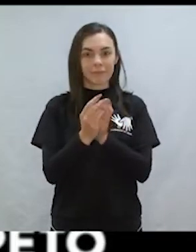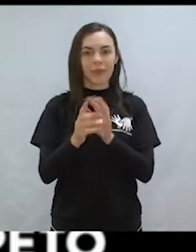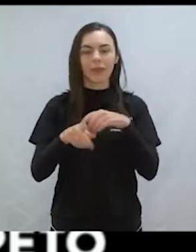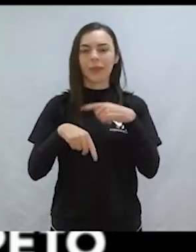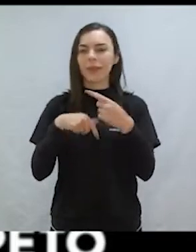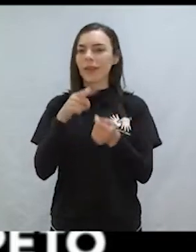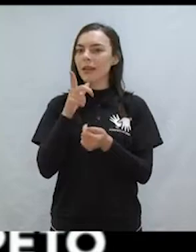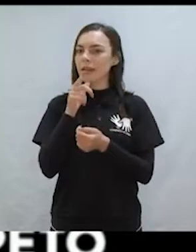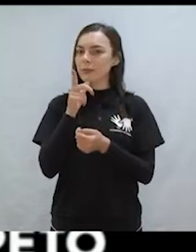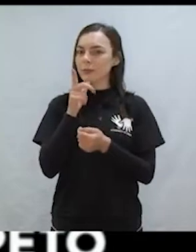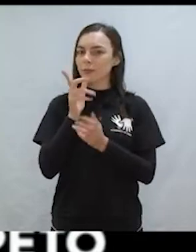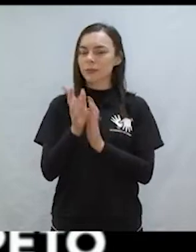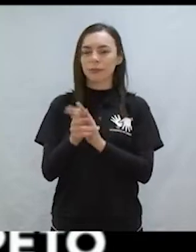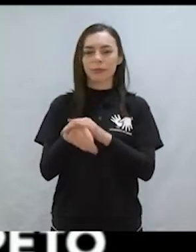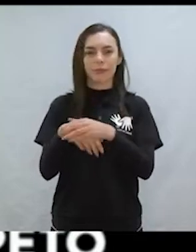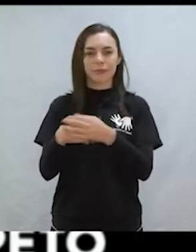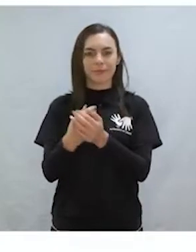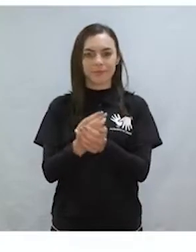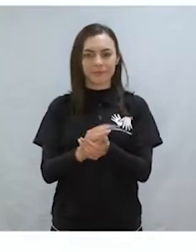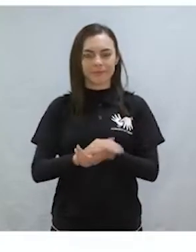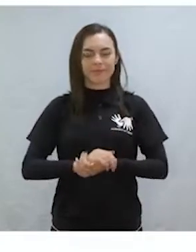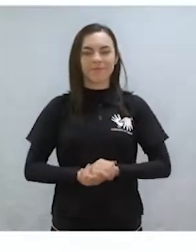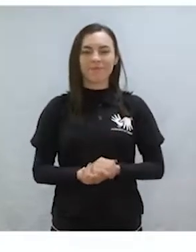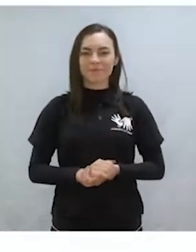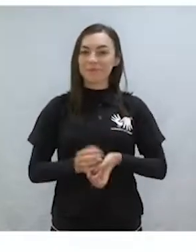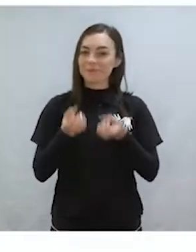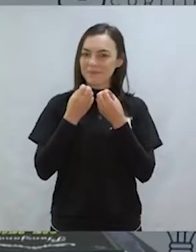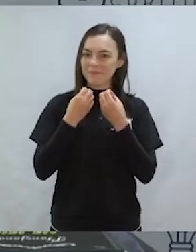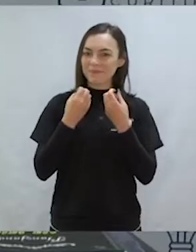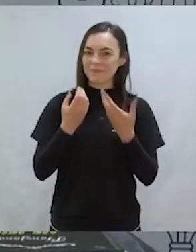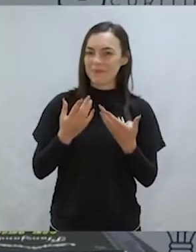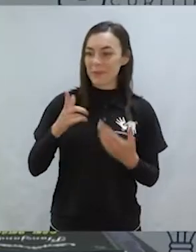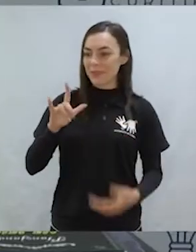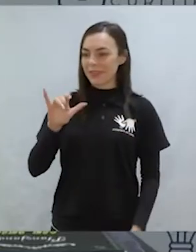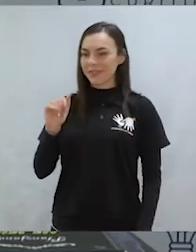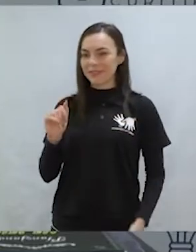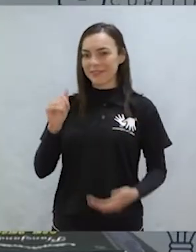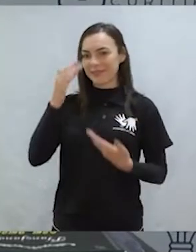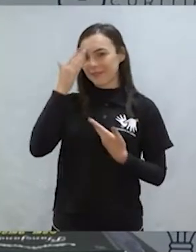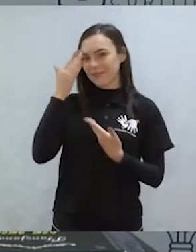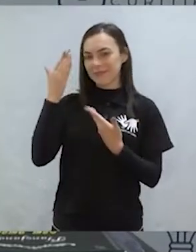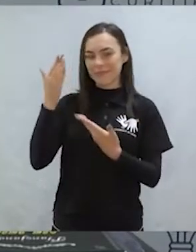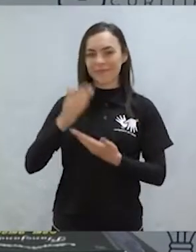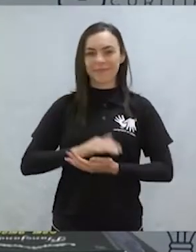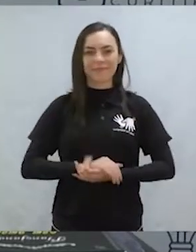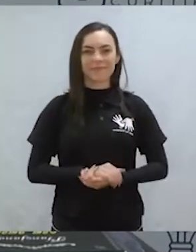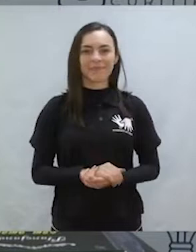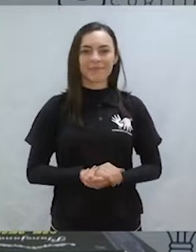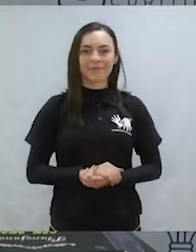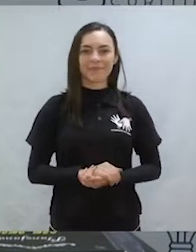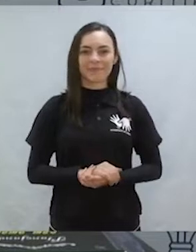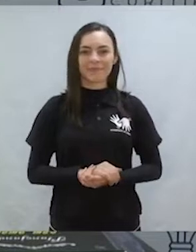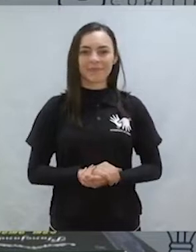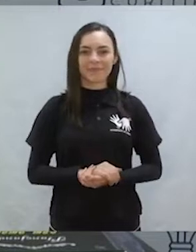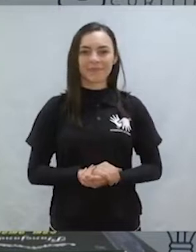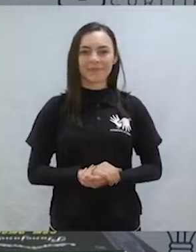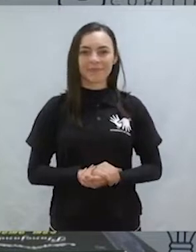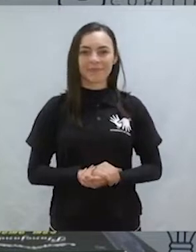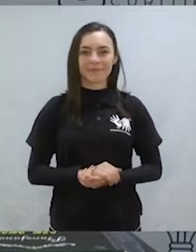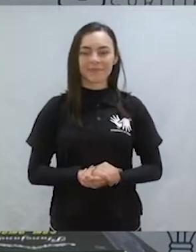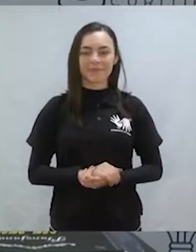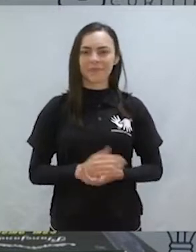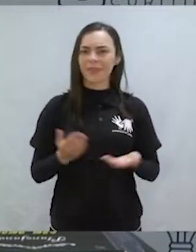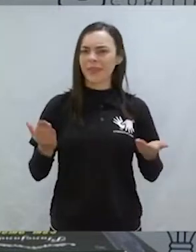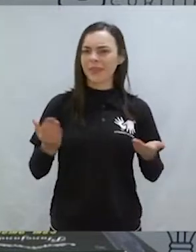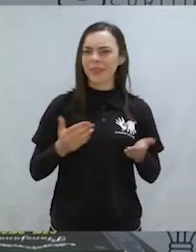e lava com água. Muito bem, obrigada, Isa. E agora,